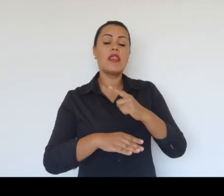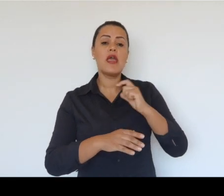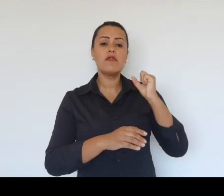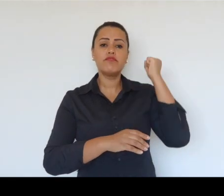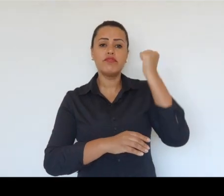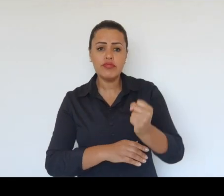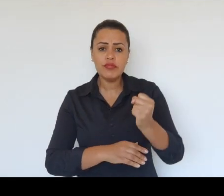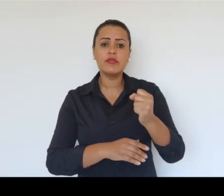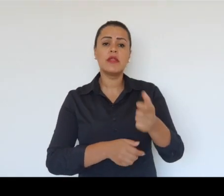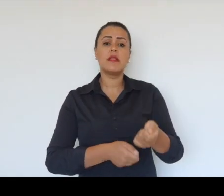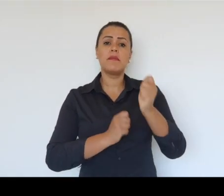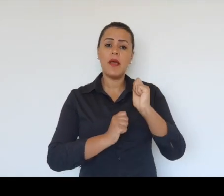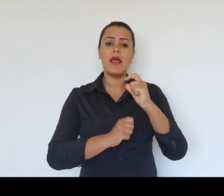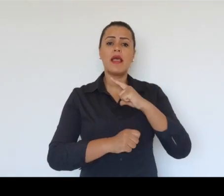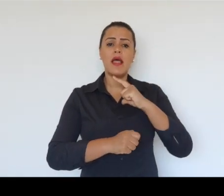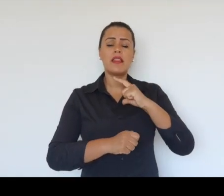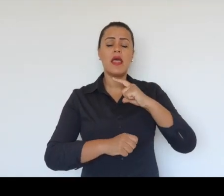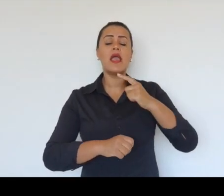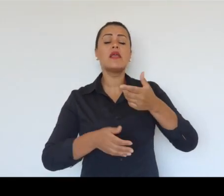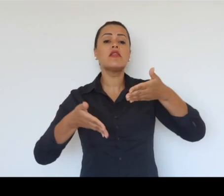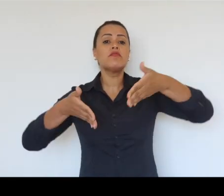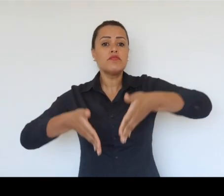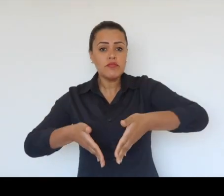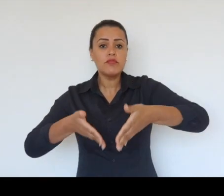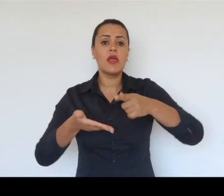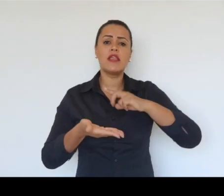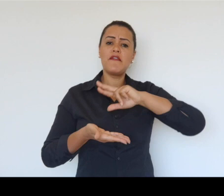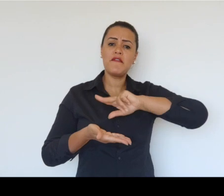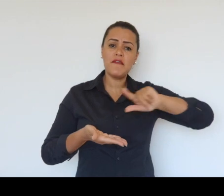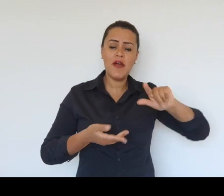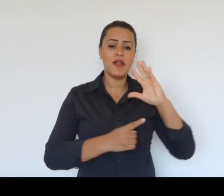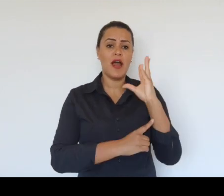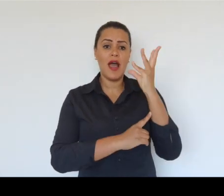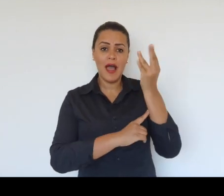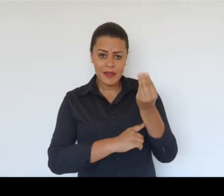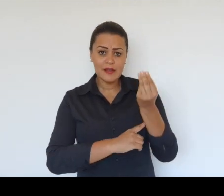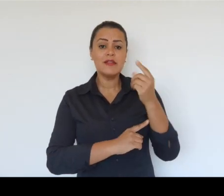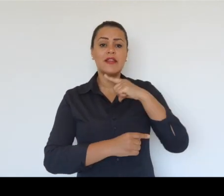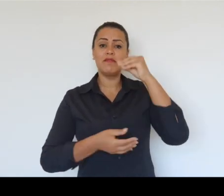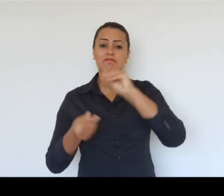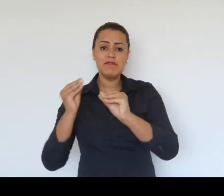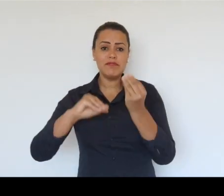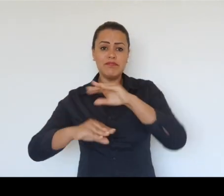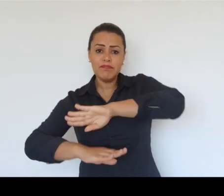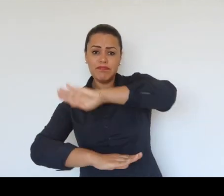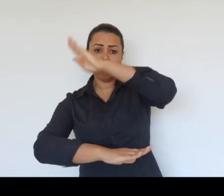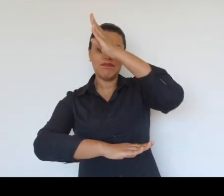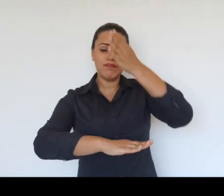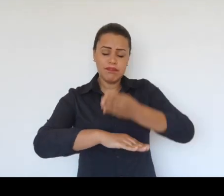pesca, inúmeros sepultamentos e até objetos de arte, se configurando num verdadeiro e complexo arquivo